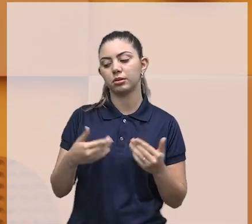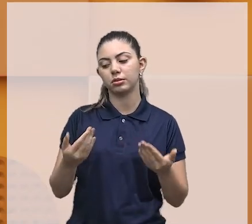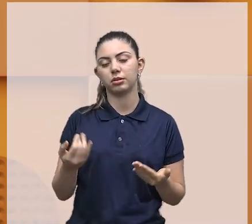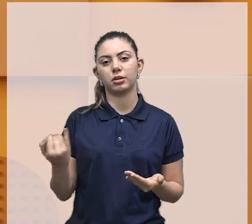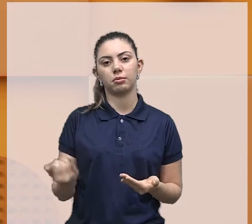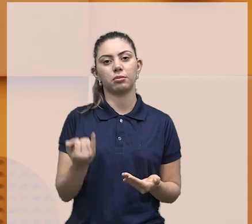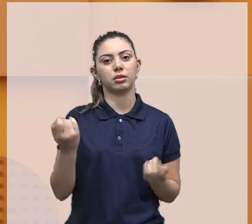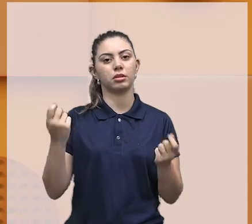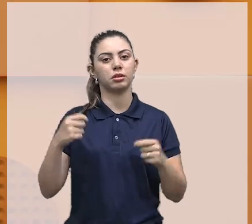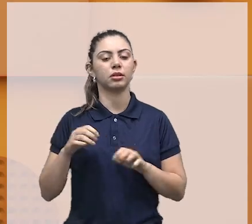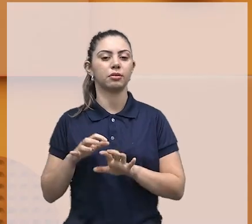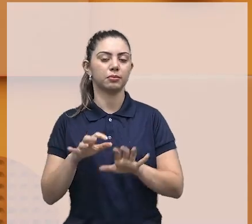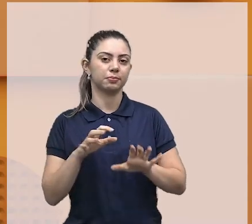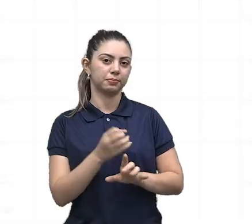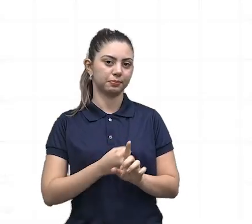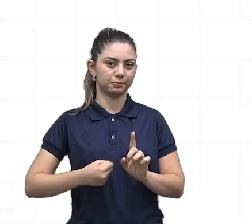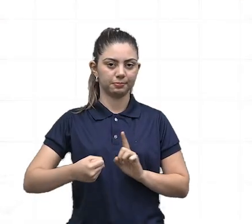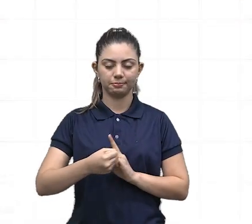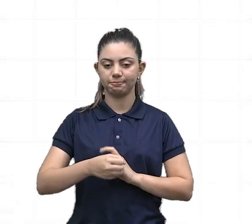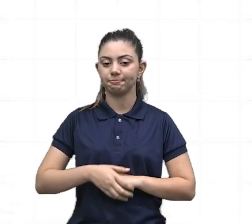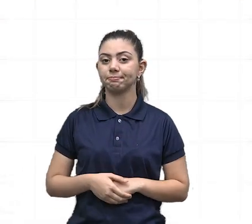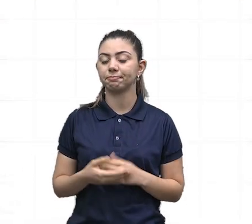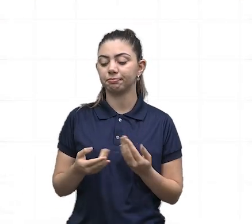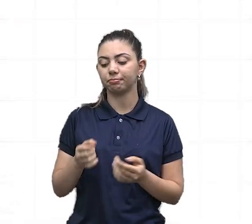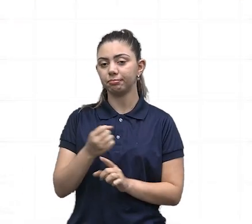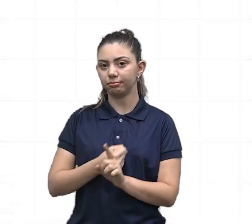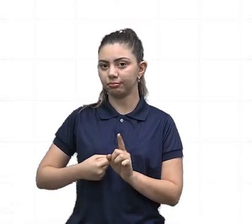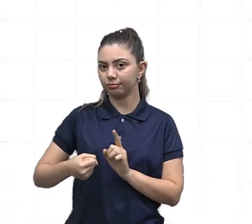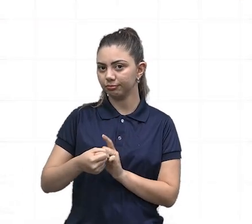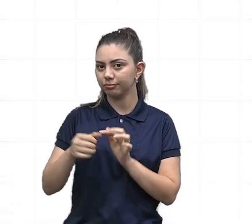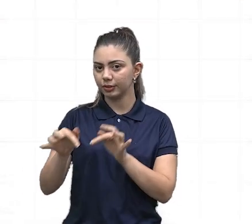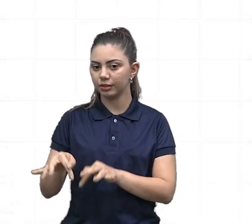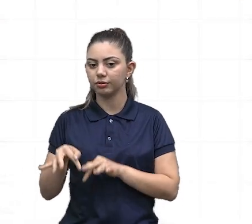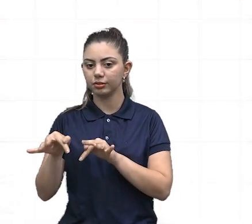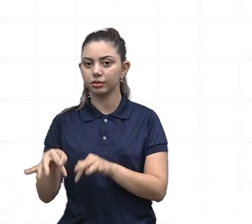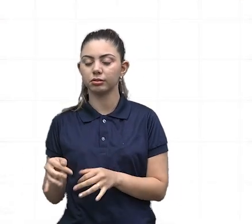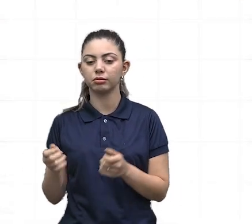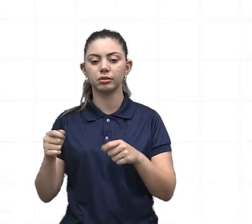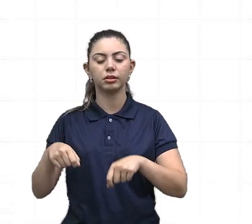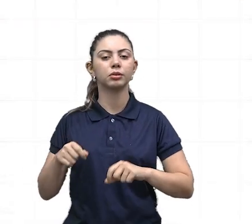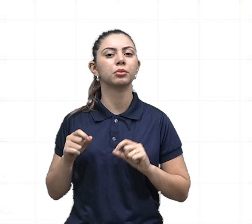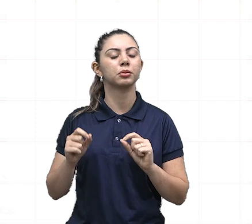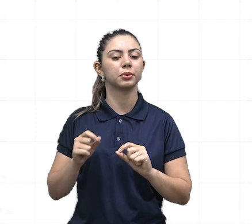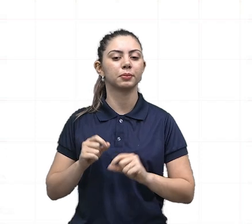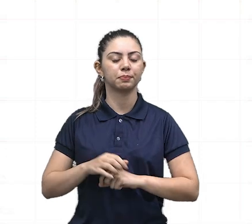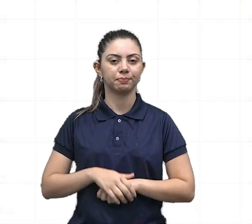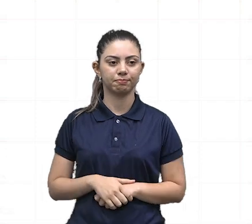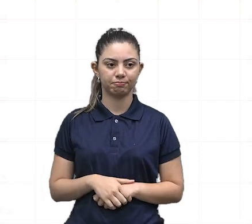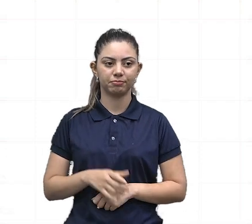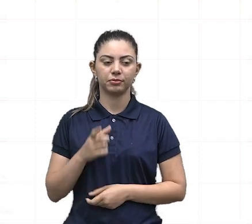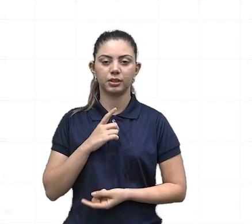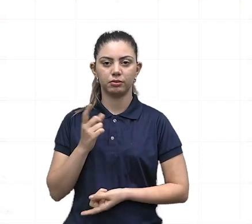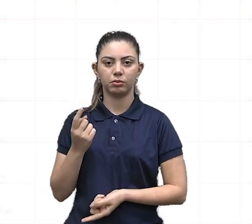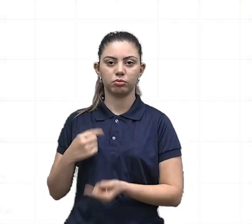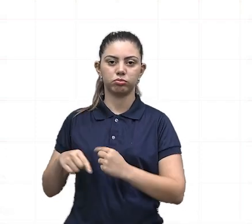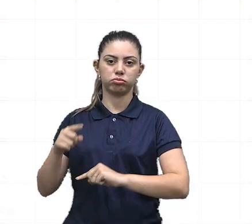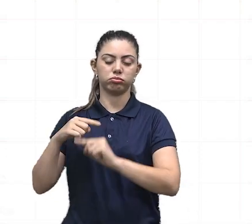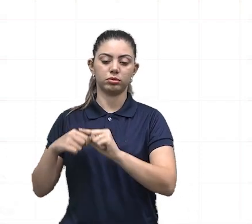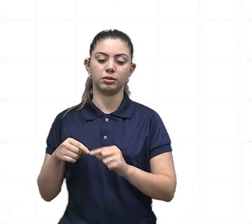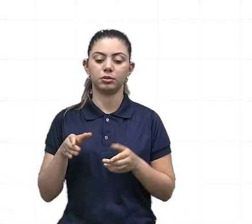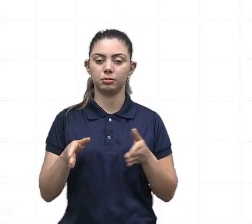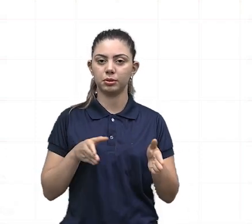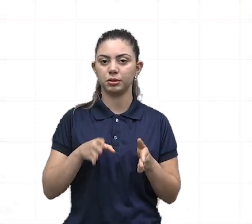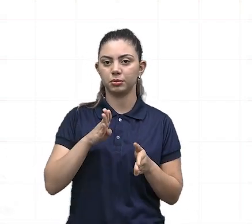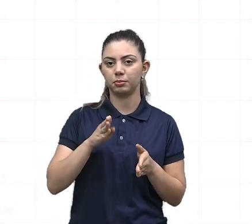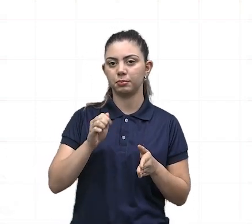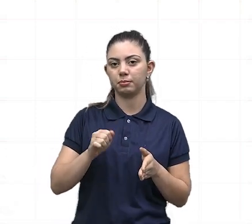então, a sociedade. A sociedade feudal teve seu amadurecimento na Baixa Idade Média,